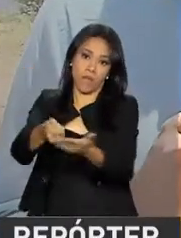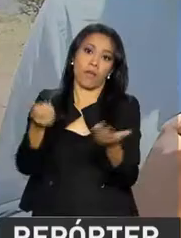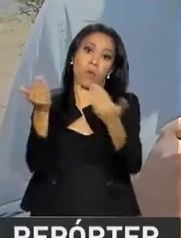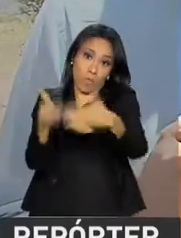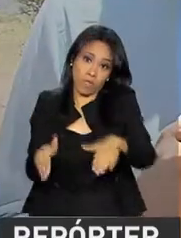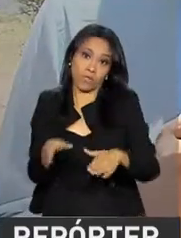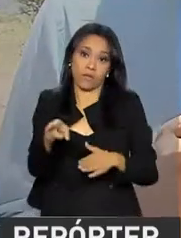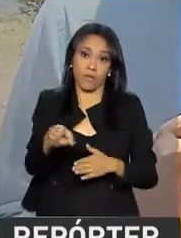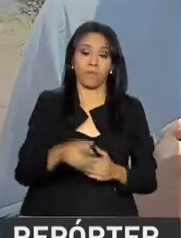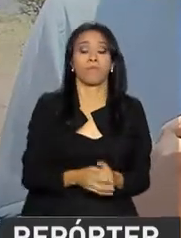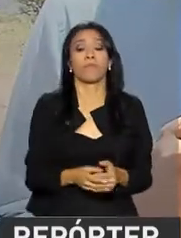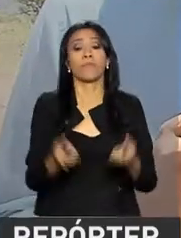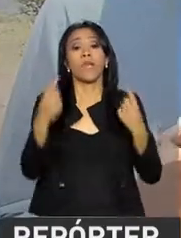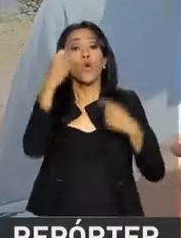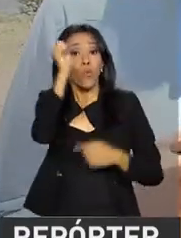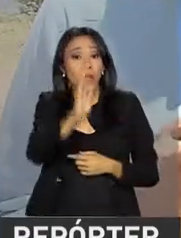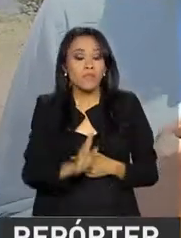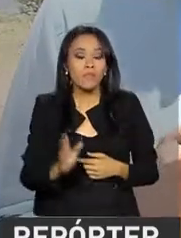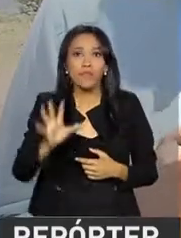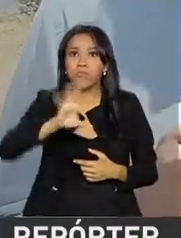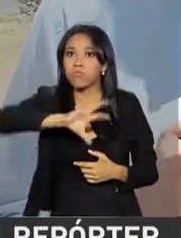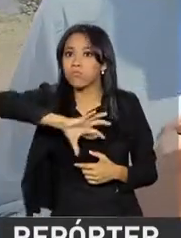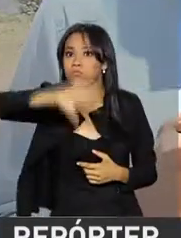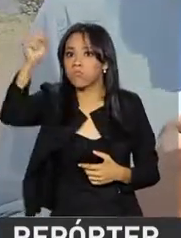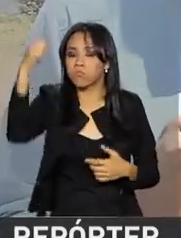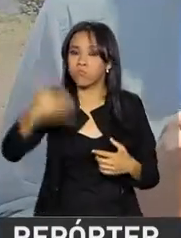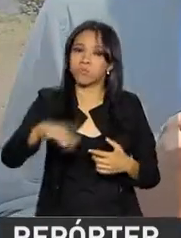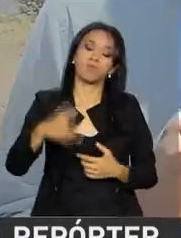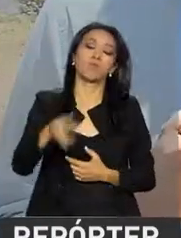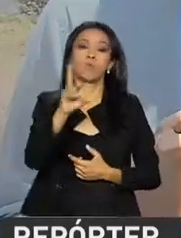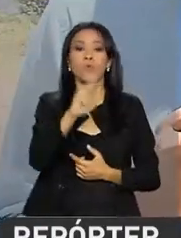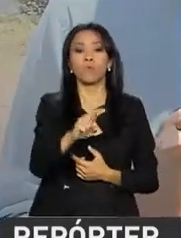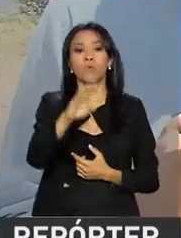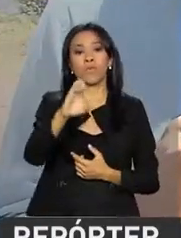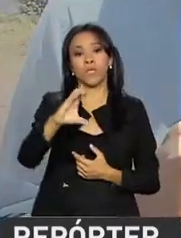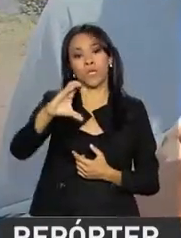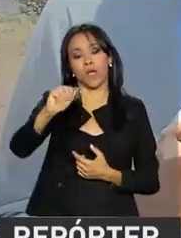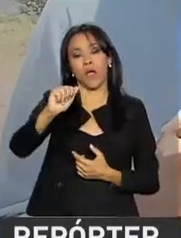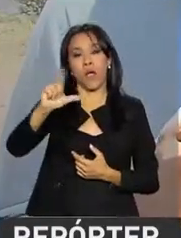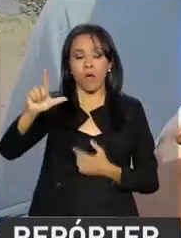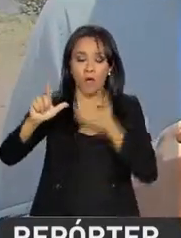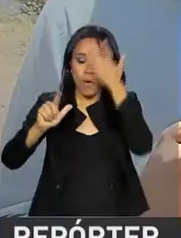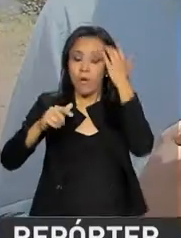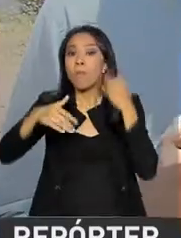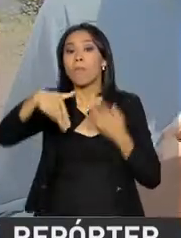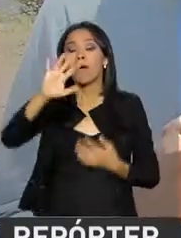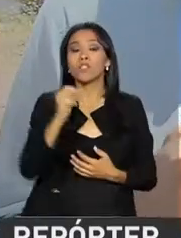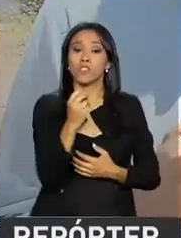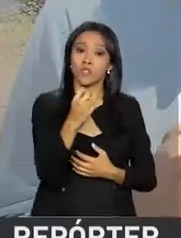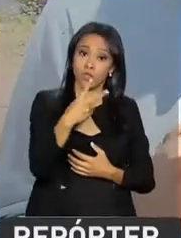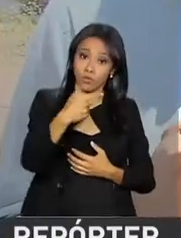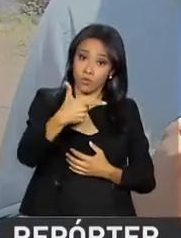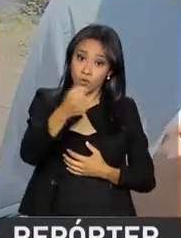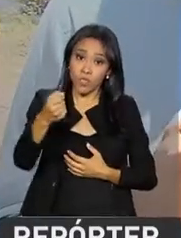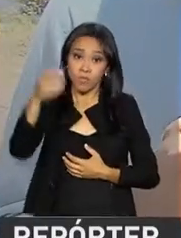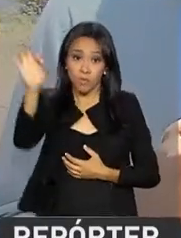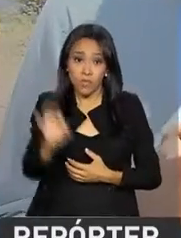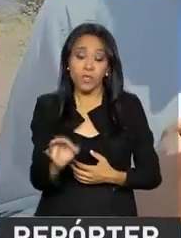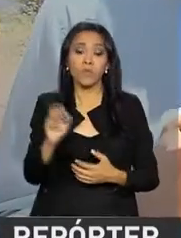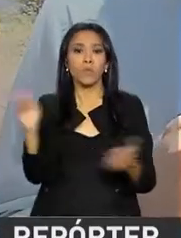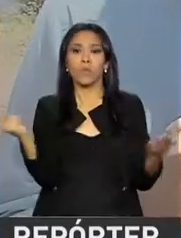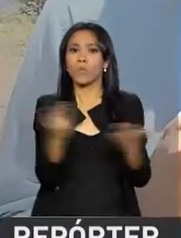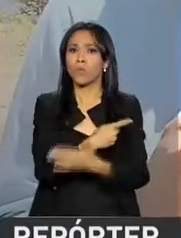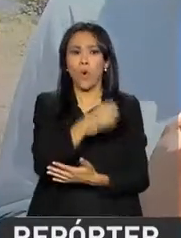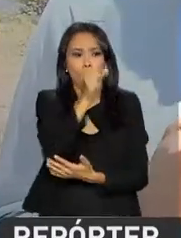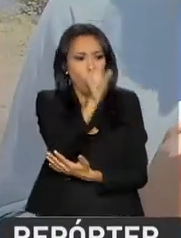no número de recall no mundo o crescimento foi de mais de 200% em dez anos oito em cada dez casos